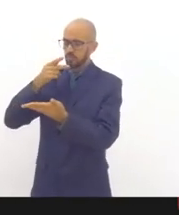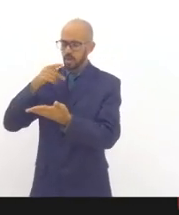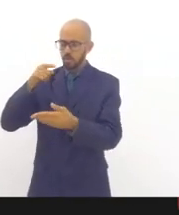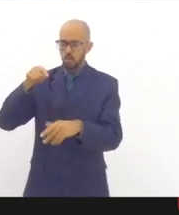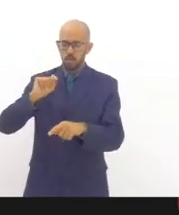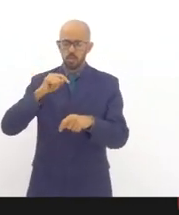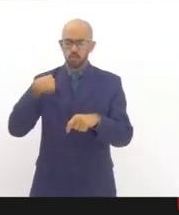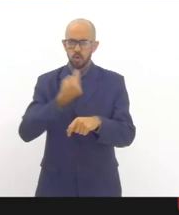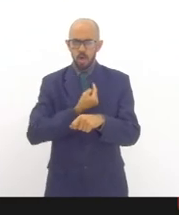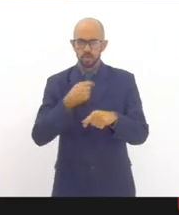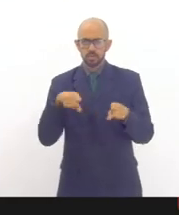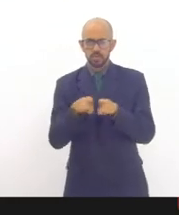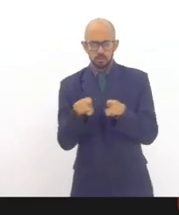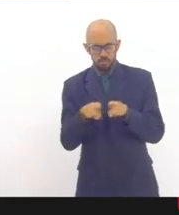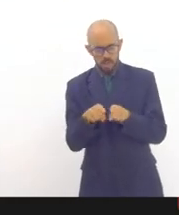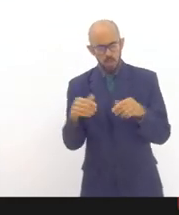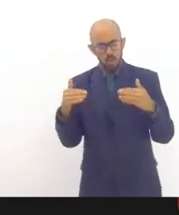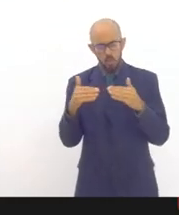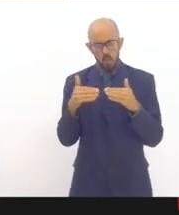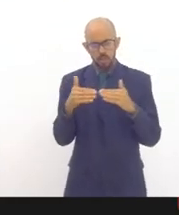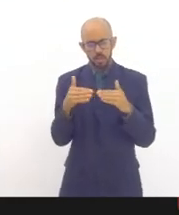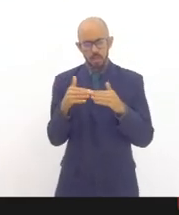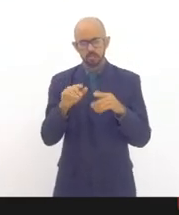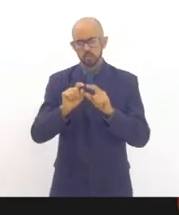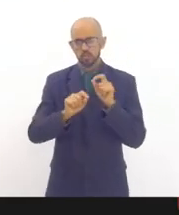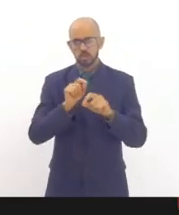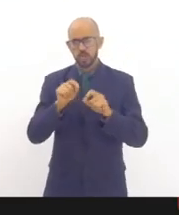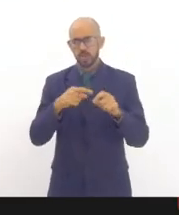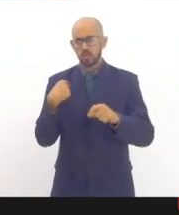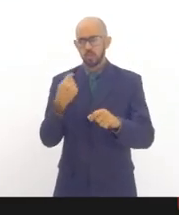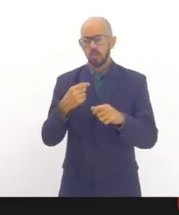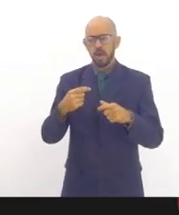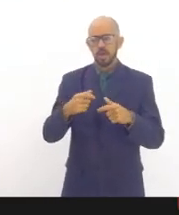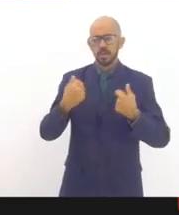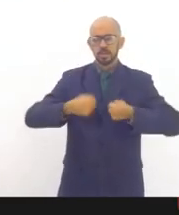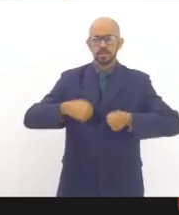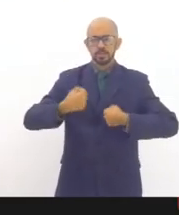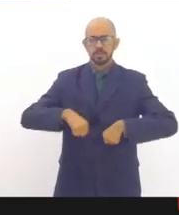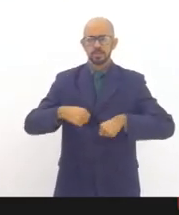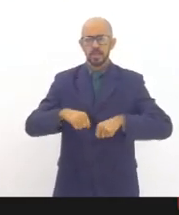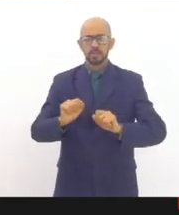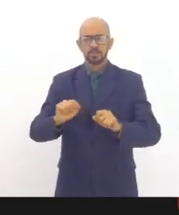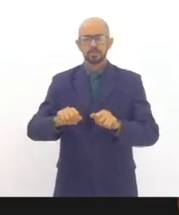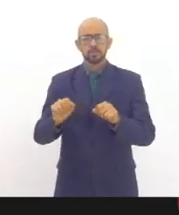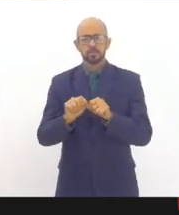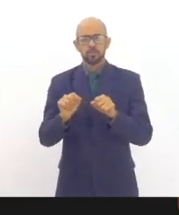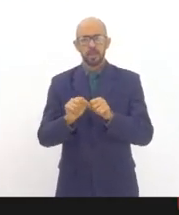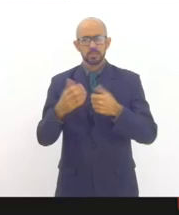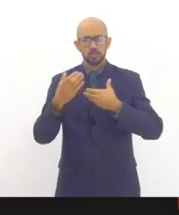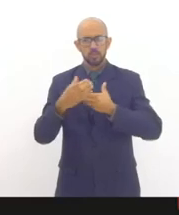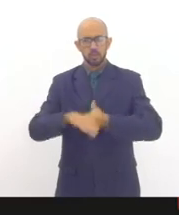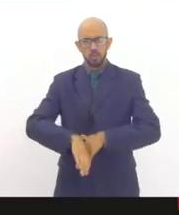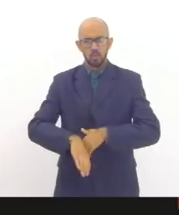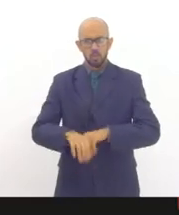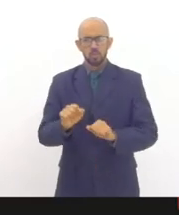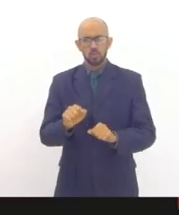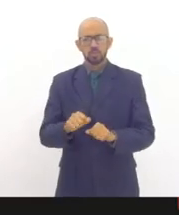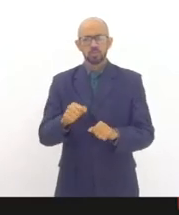também concordamos com a grande necessidade de que sejam realizados concursos